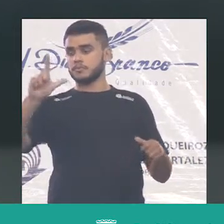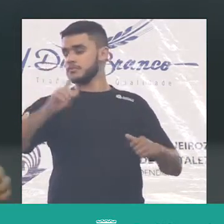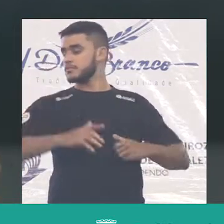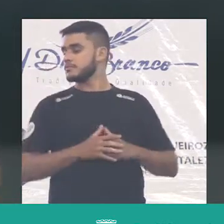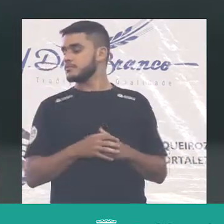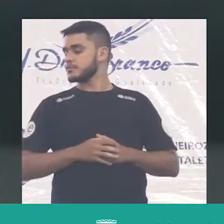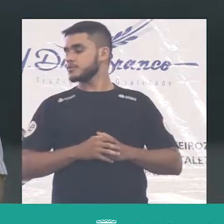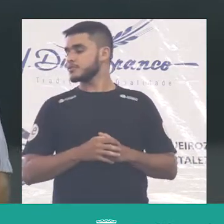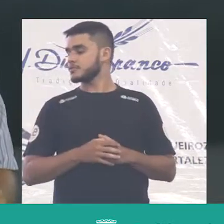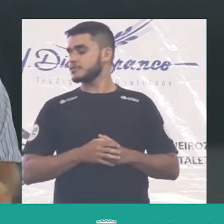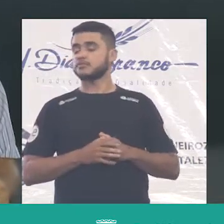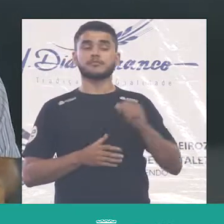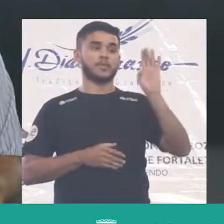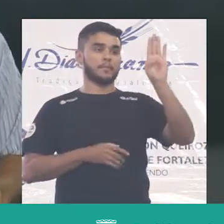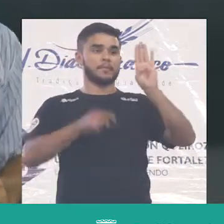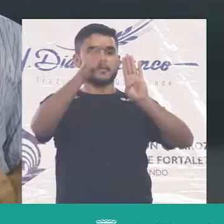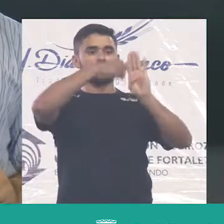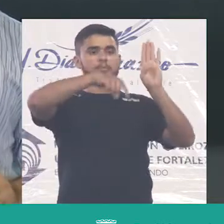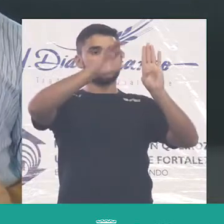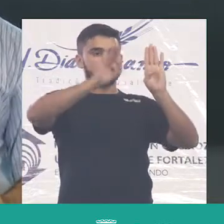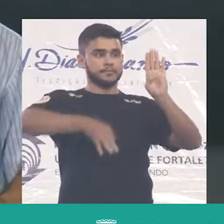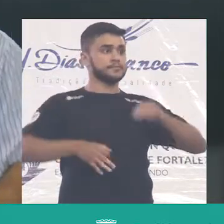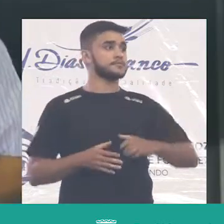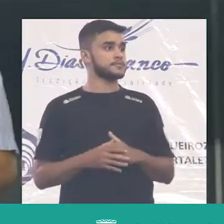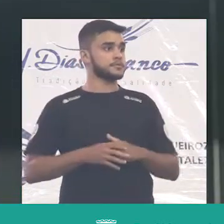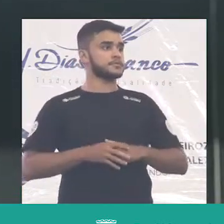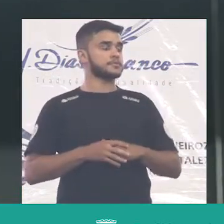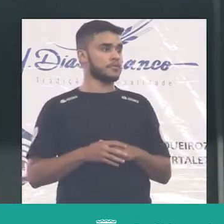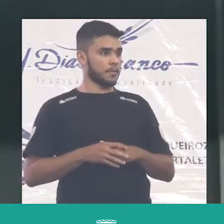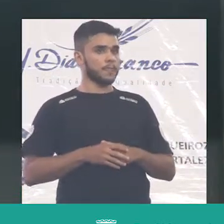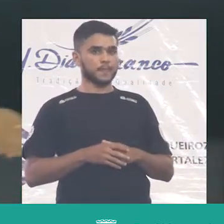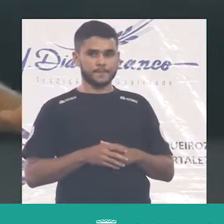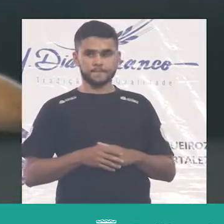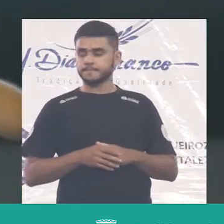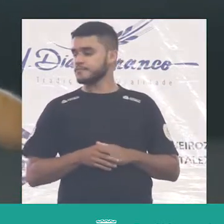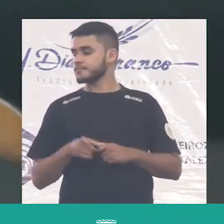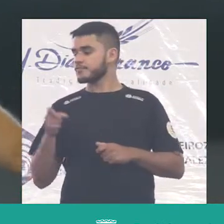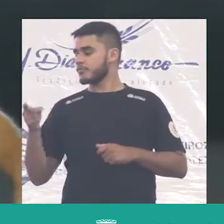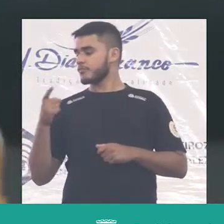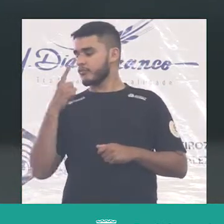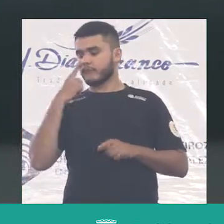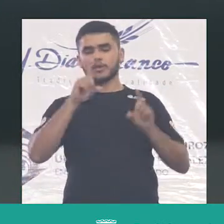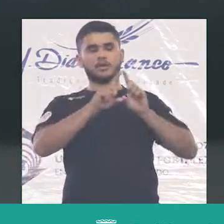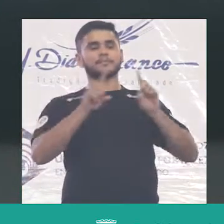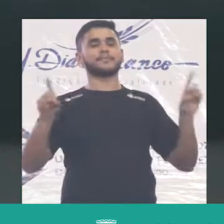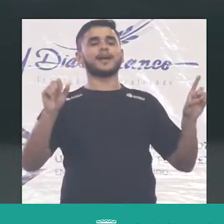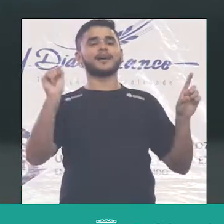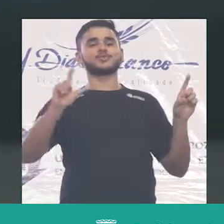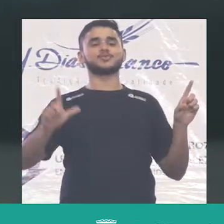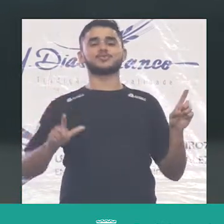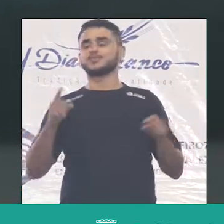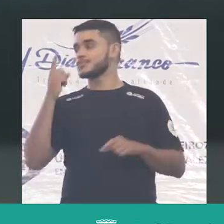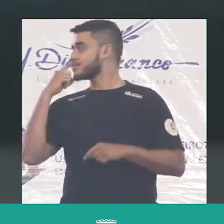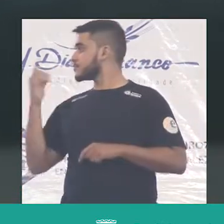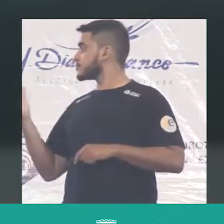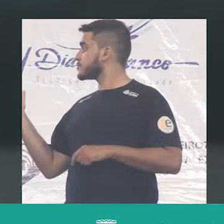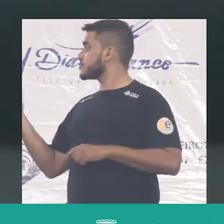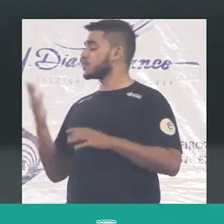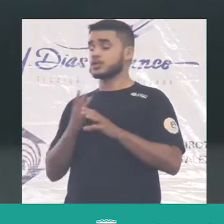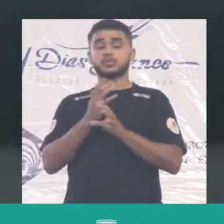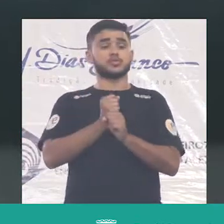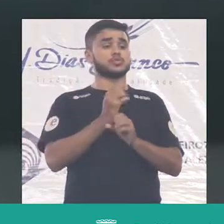Esse resultado está no item B de bola dessa questão. Essa parte de azul que vocês estão vendo aí é só uma parte de